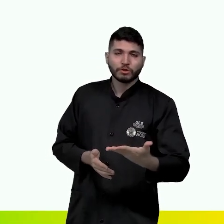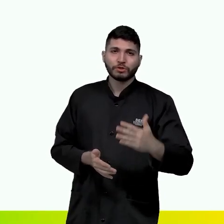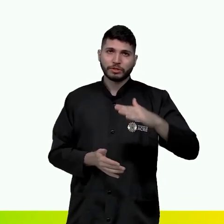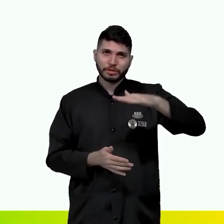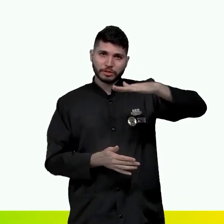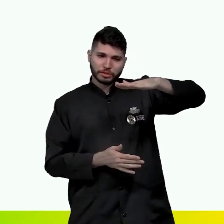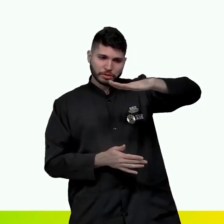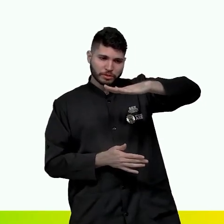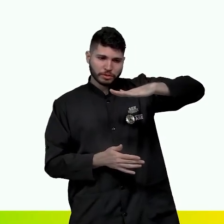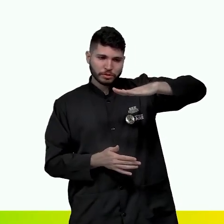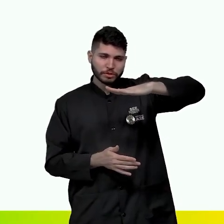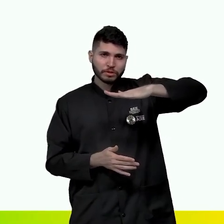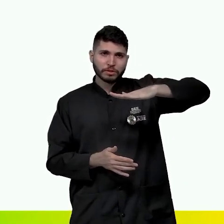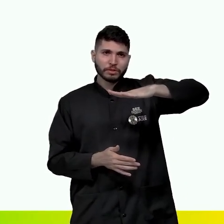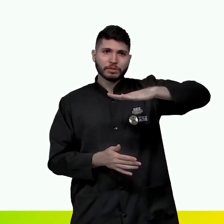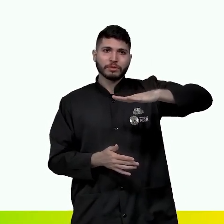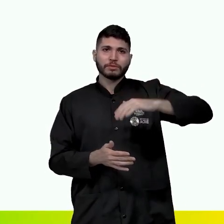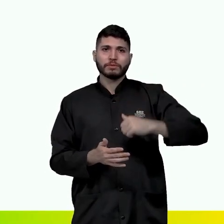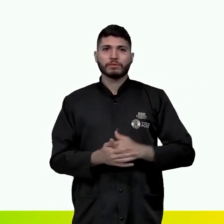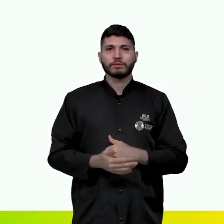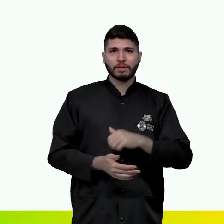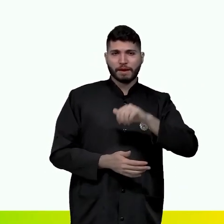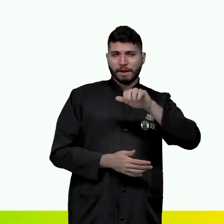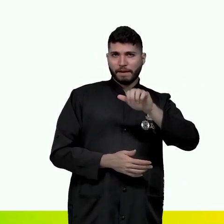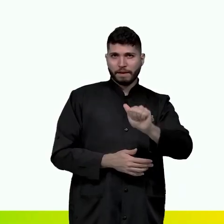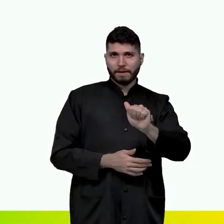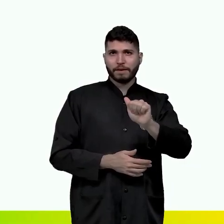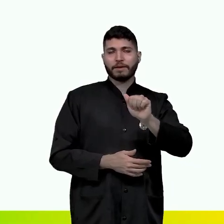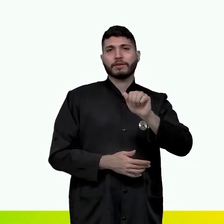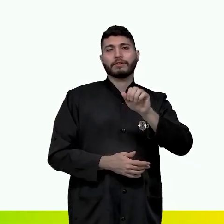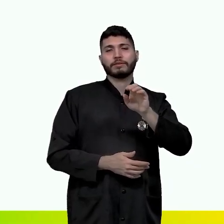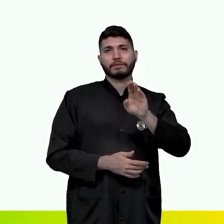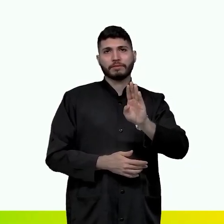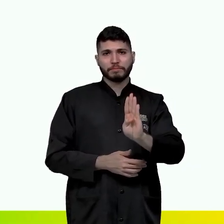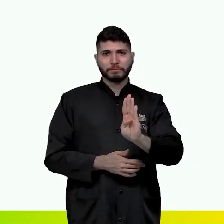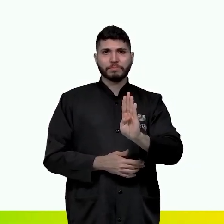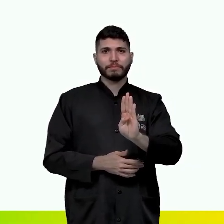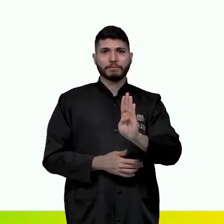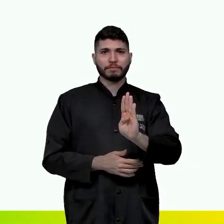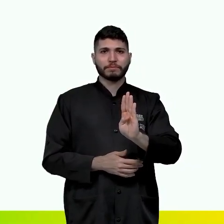base. A área da base aqui